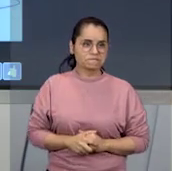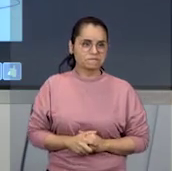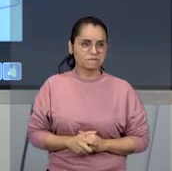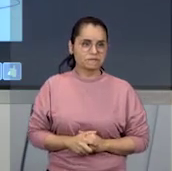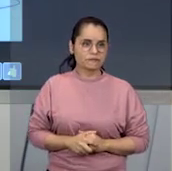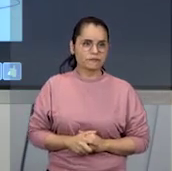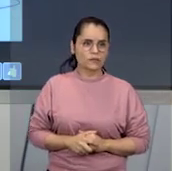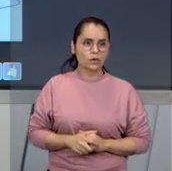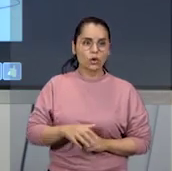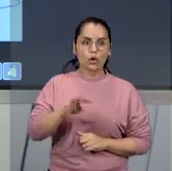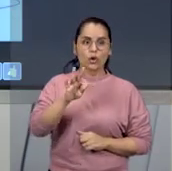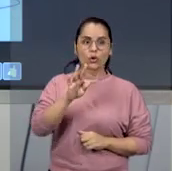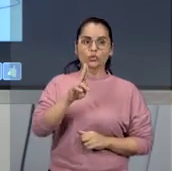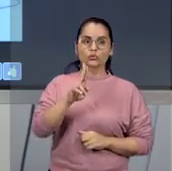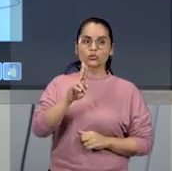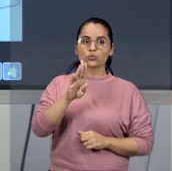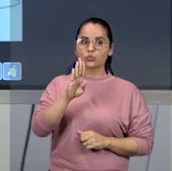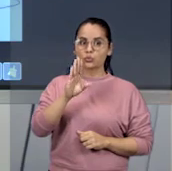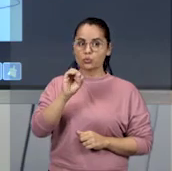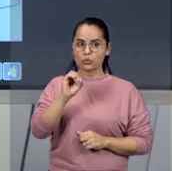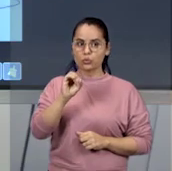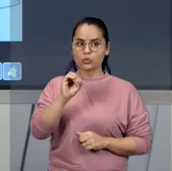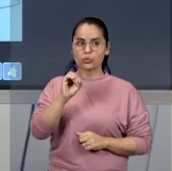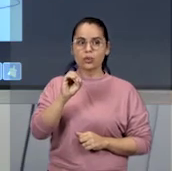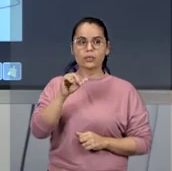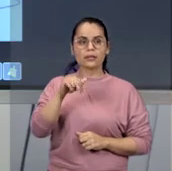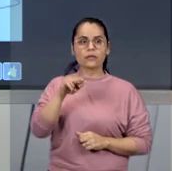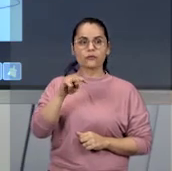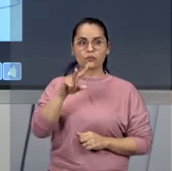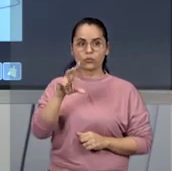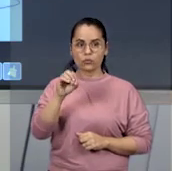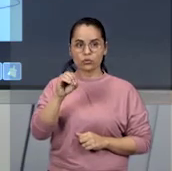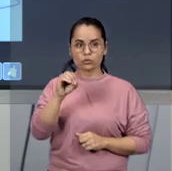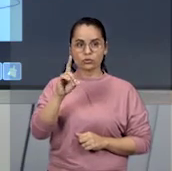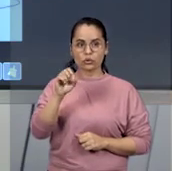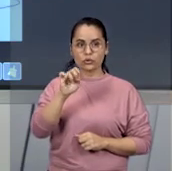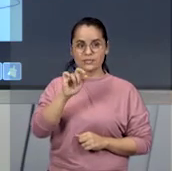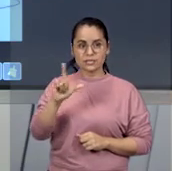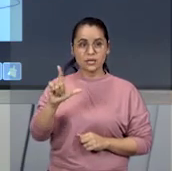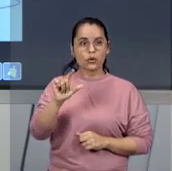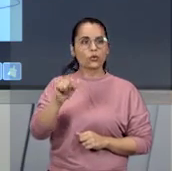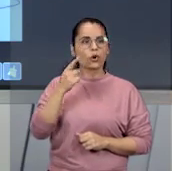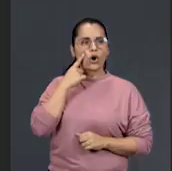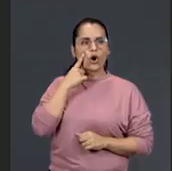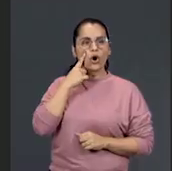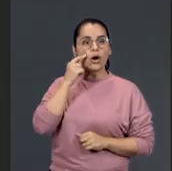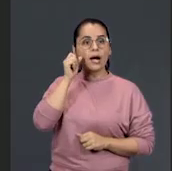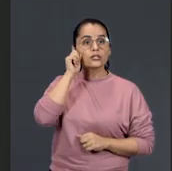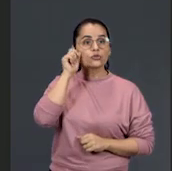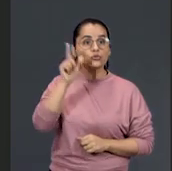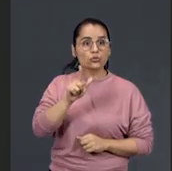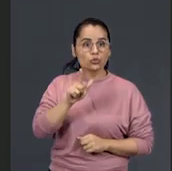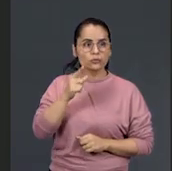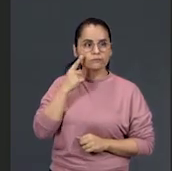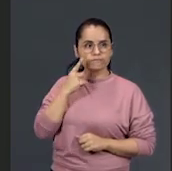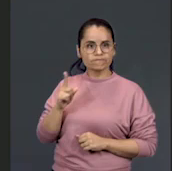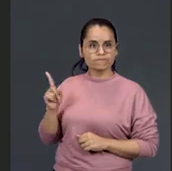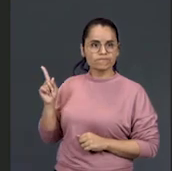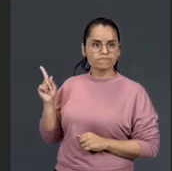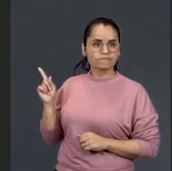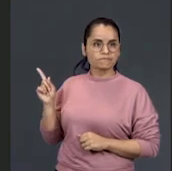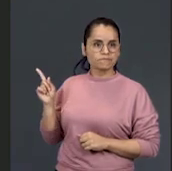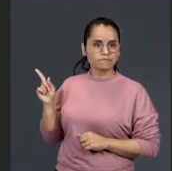Tubo nervoso dorsal, já tá de azul aqui, ó. Tá vendo aqui? Tá? Nós temos aqui um